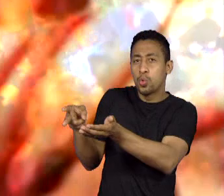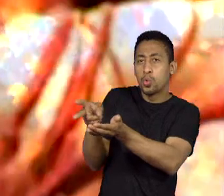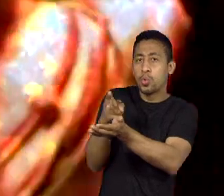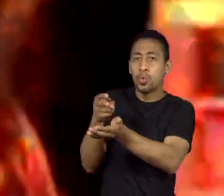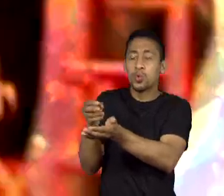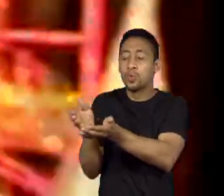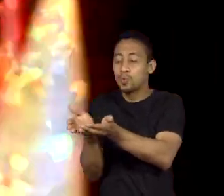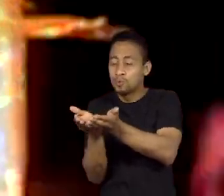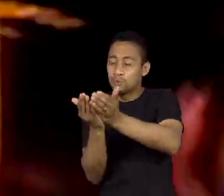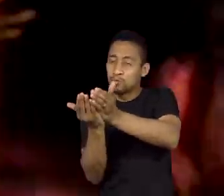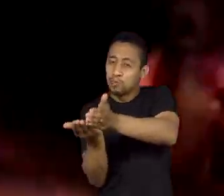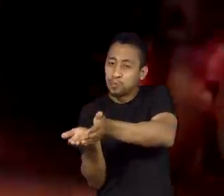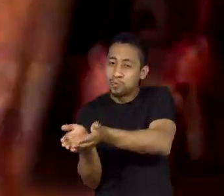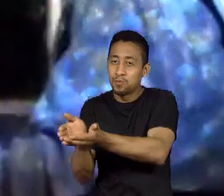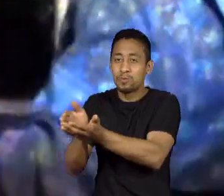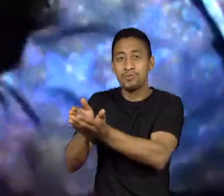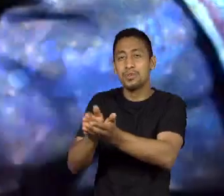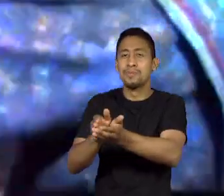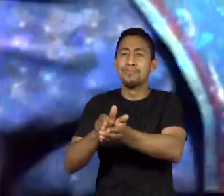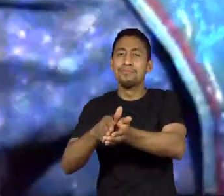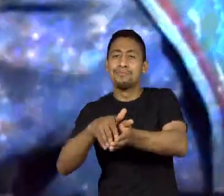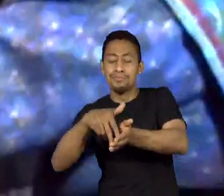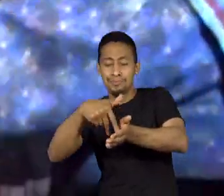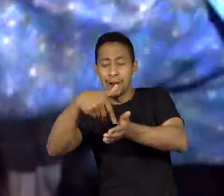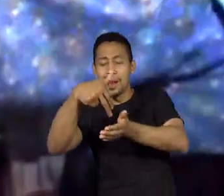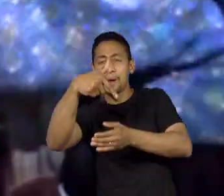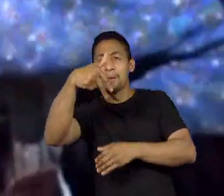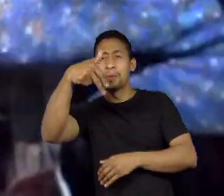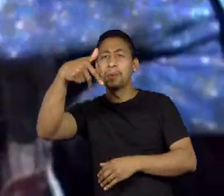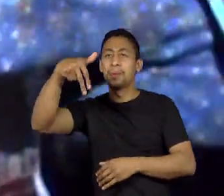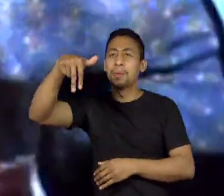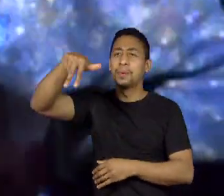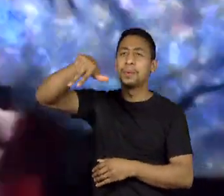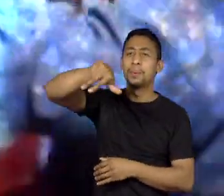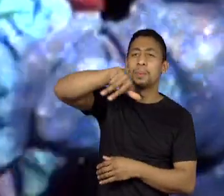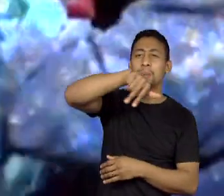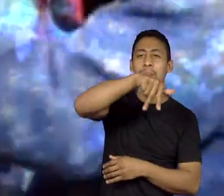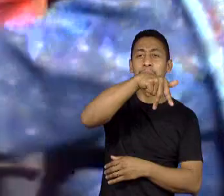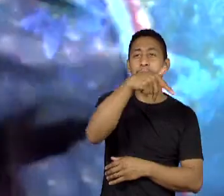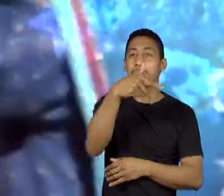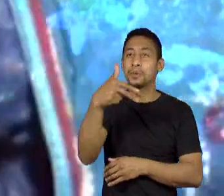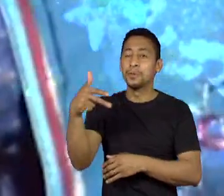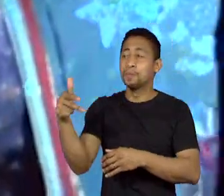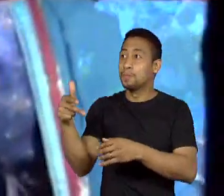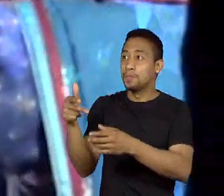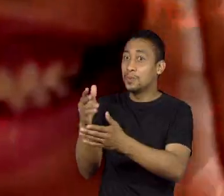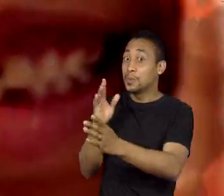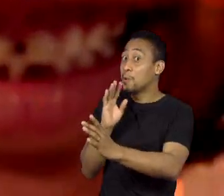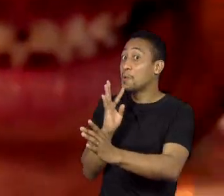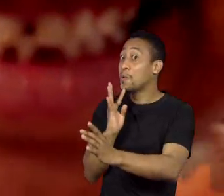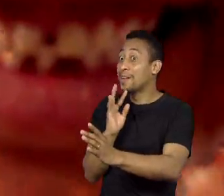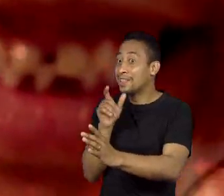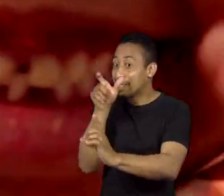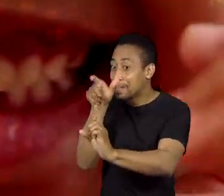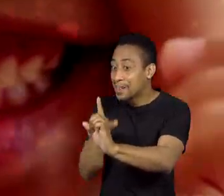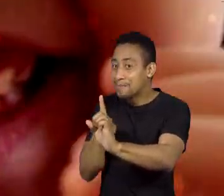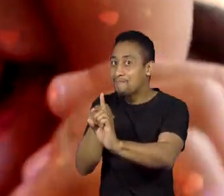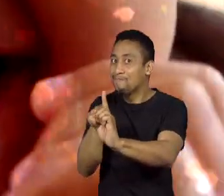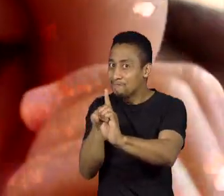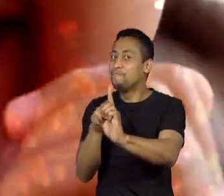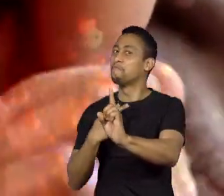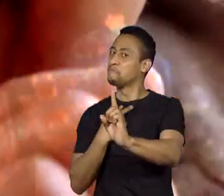encantos e sonhos. Conhecer aquele que foi uma verdadeira voz da sociedade. Aquele que